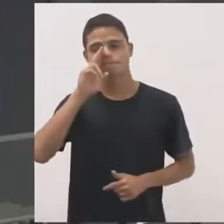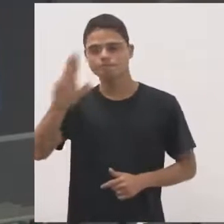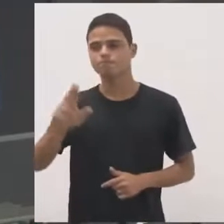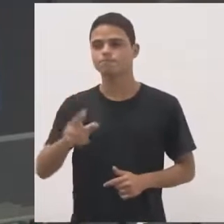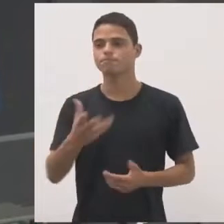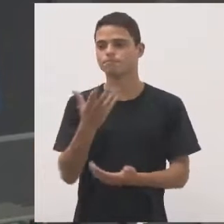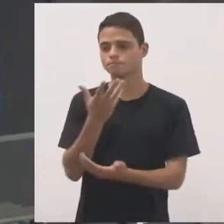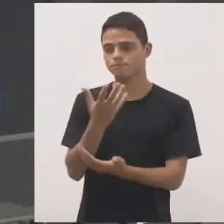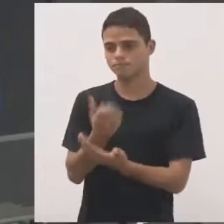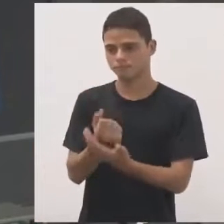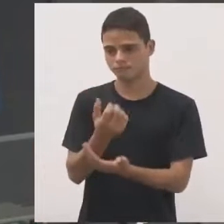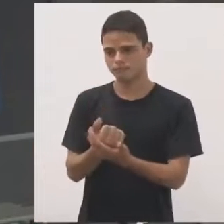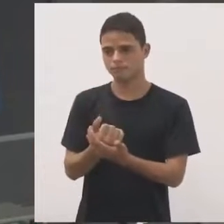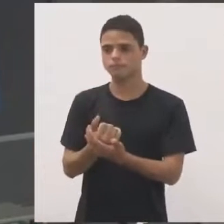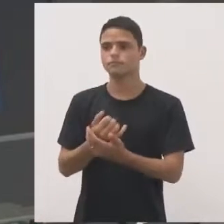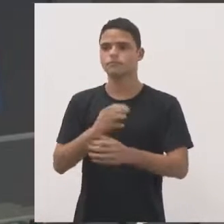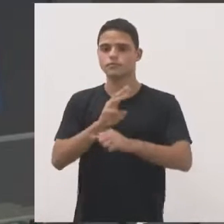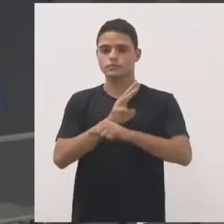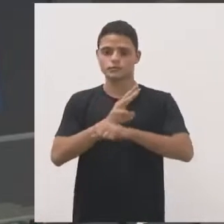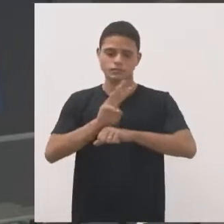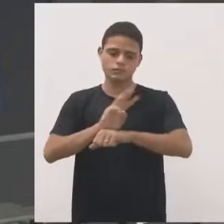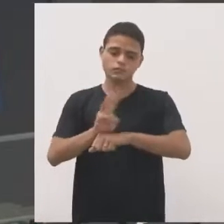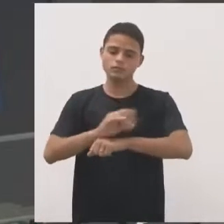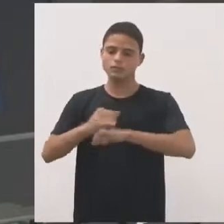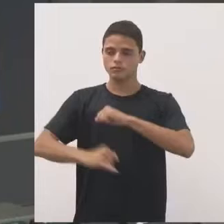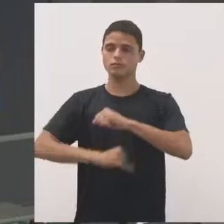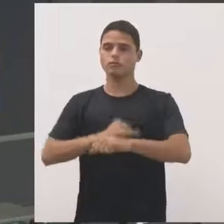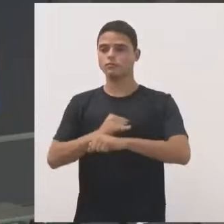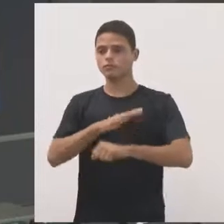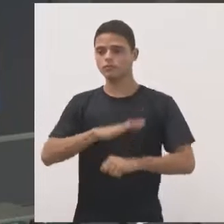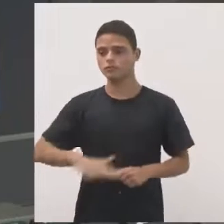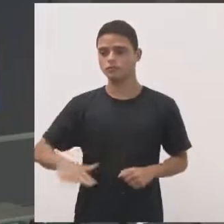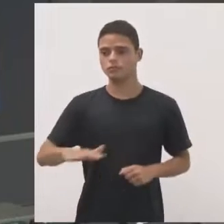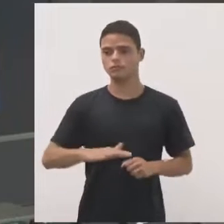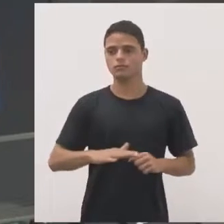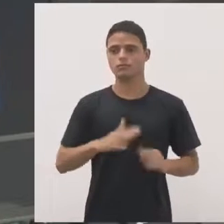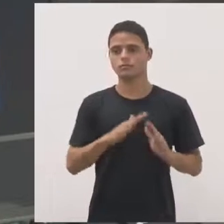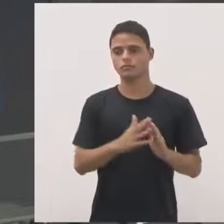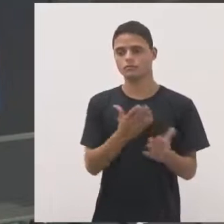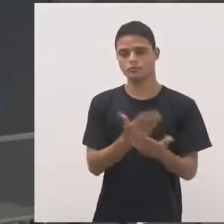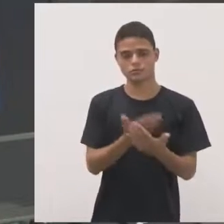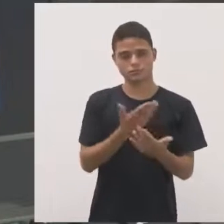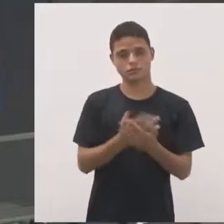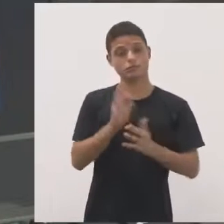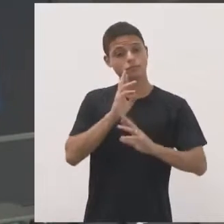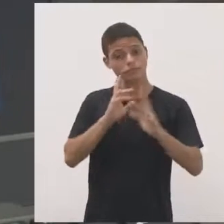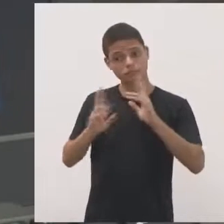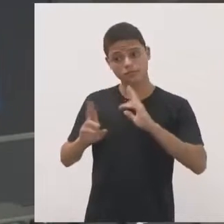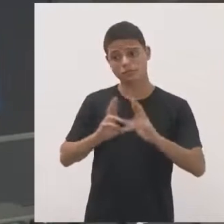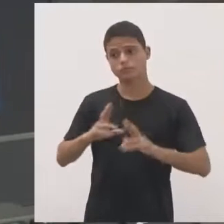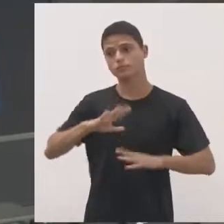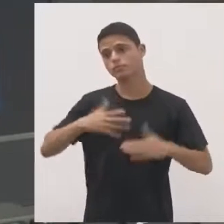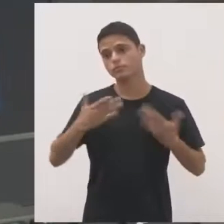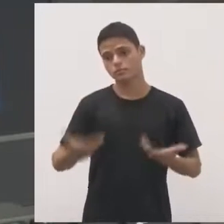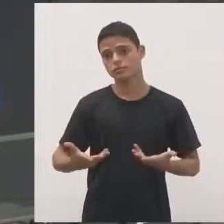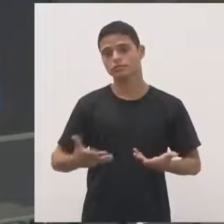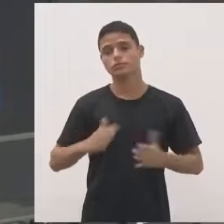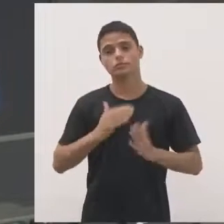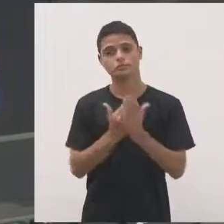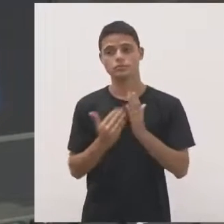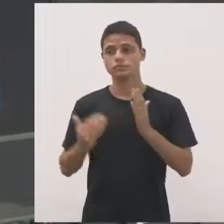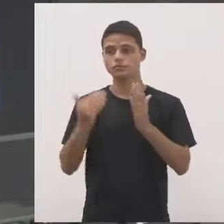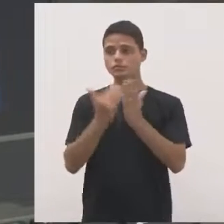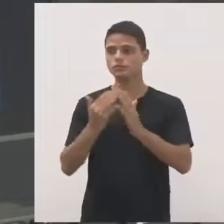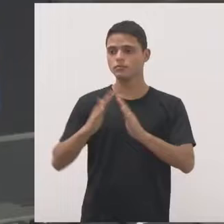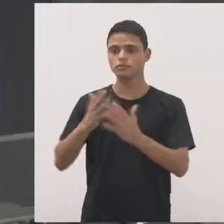tá bom? Então, eles estão com um número até considerável já desse projeto, desses Access Point, que é o Wi-Fi. Então, mas as escolas, às vezes,